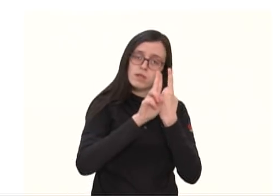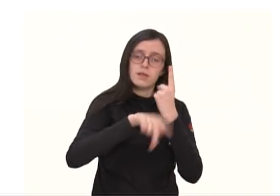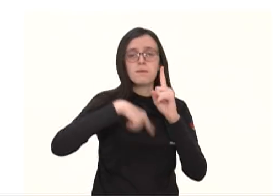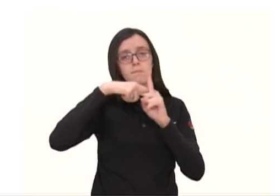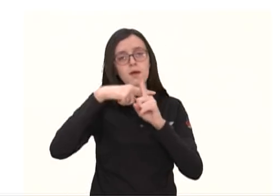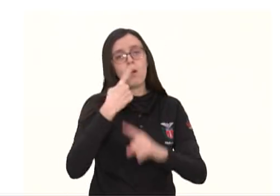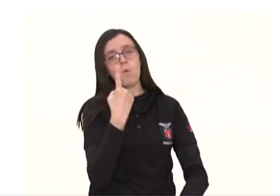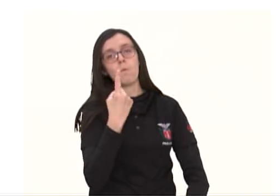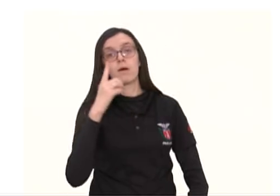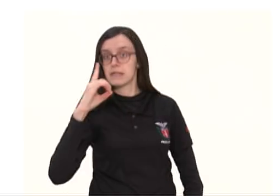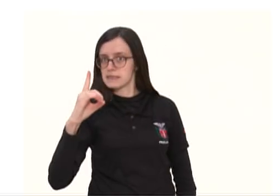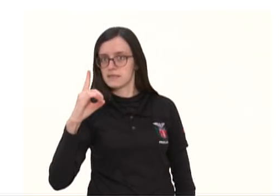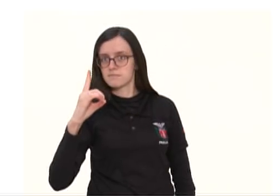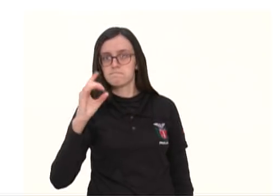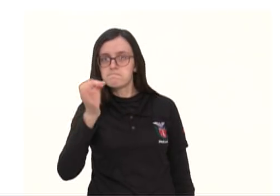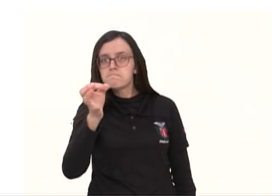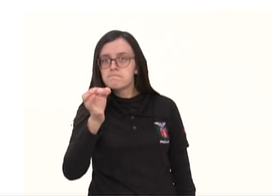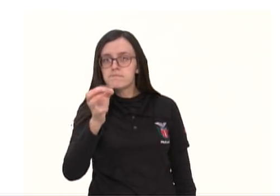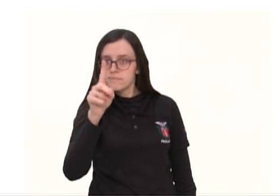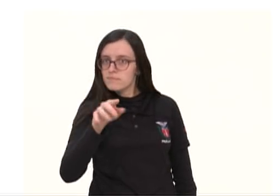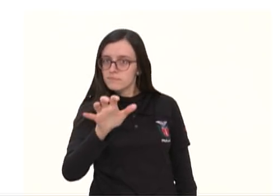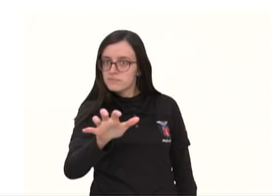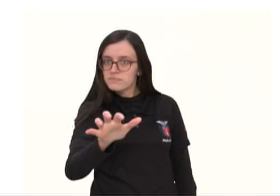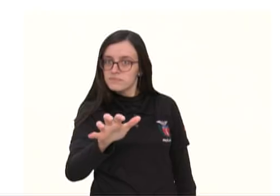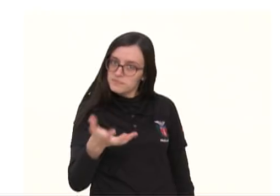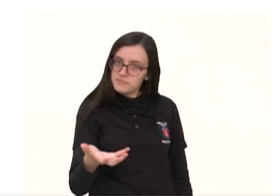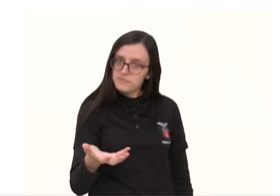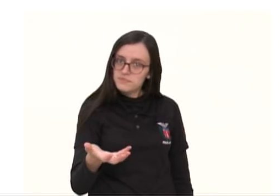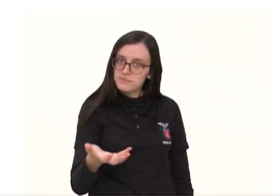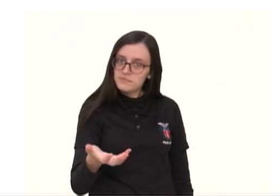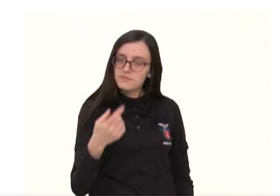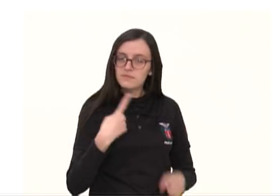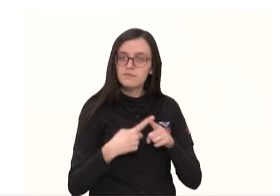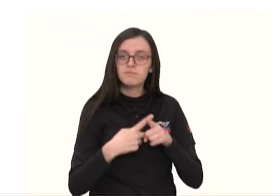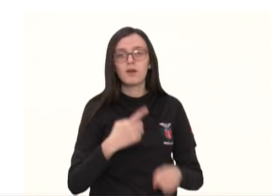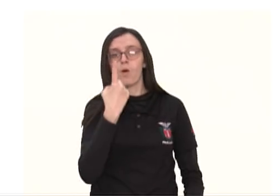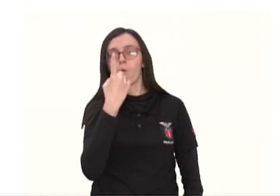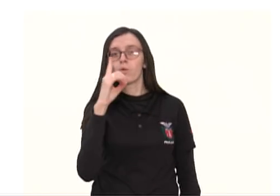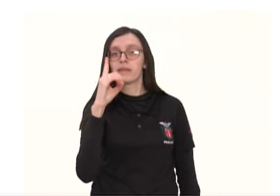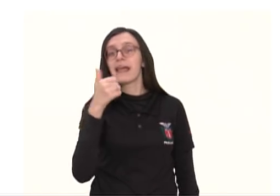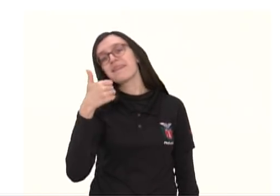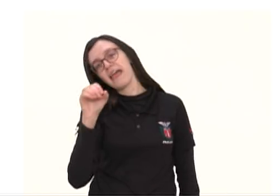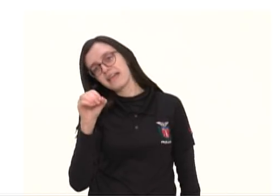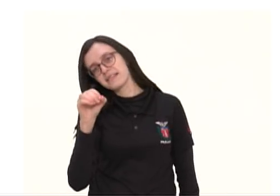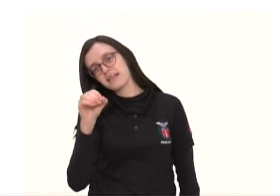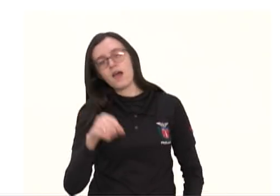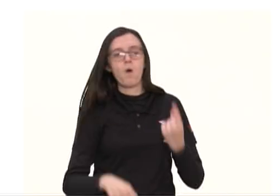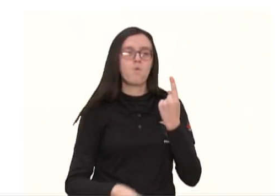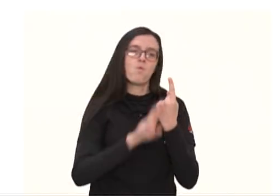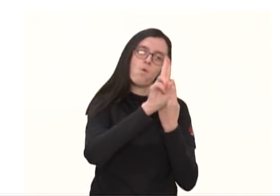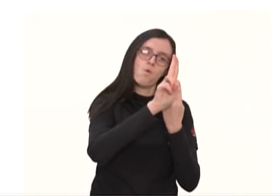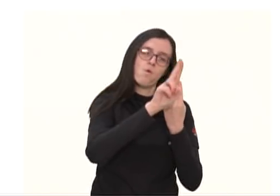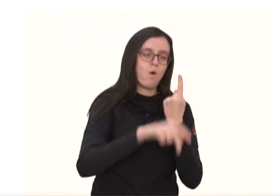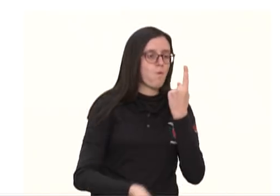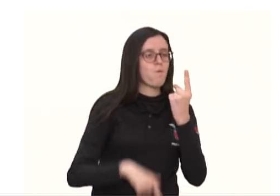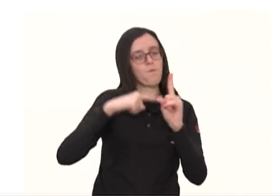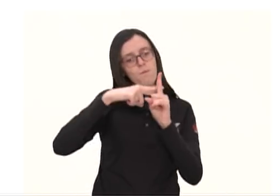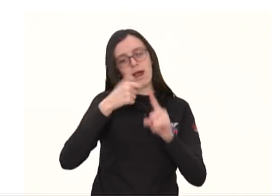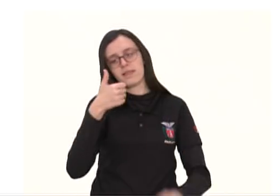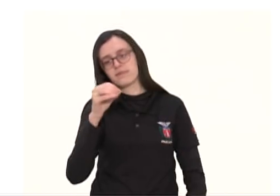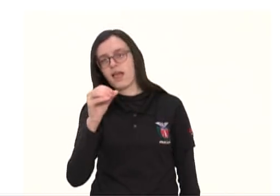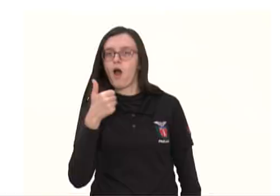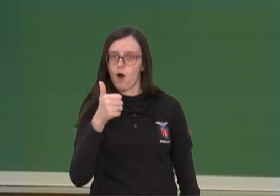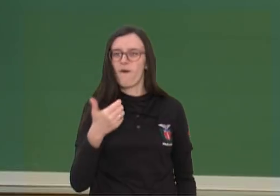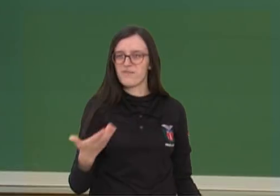mais uma dezena, não é assim? Não é? Porque uma dezena não vale 10, com mais uma unidade, 11. Então, olha lá o